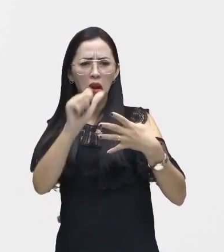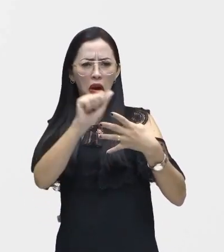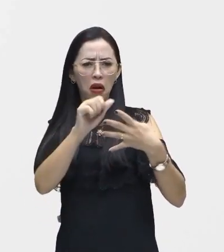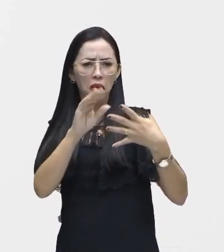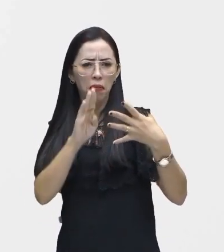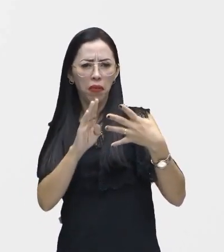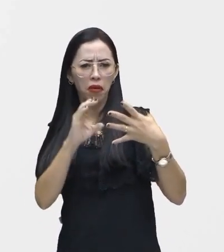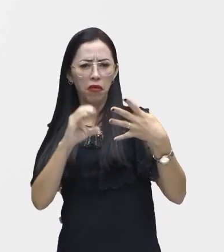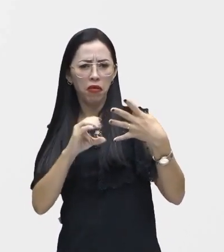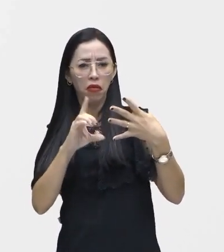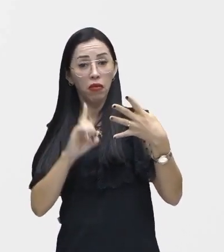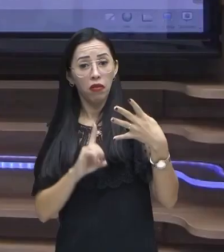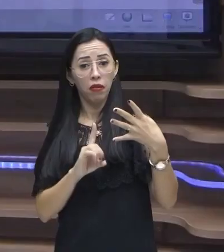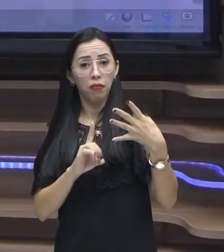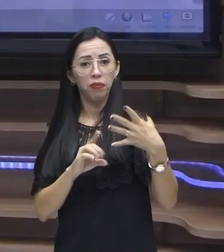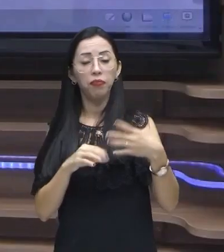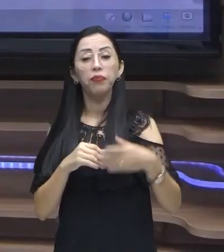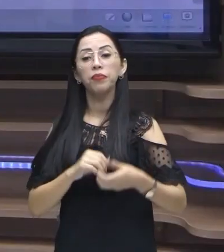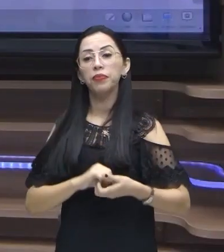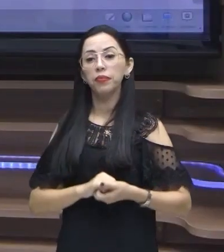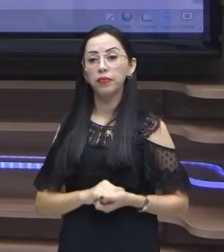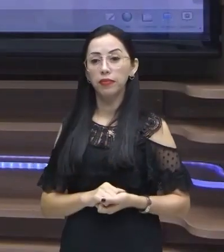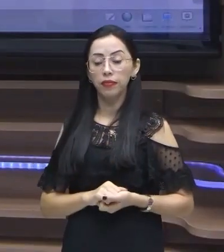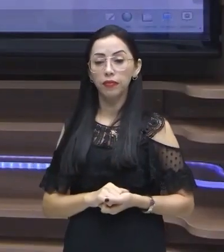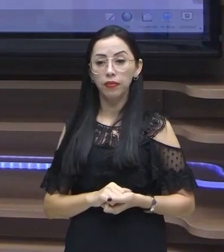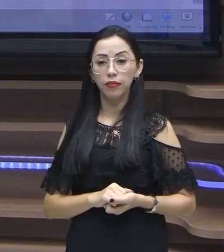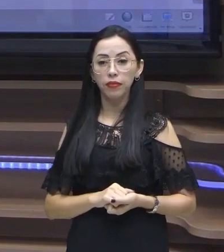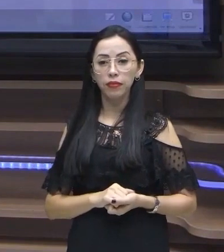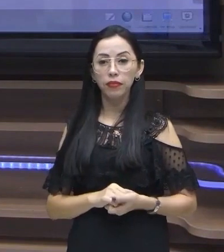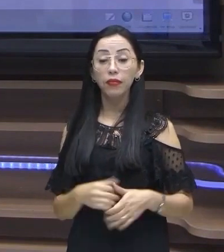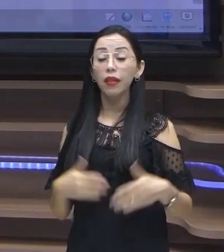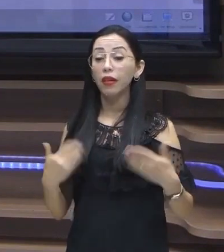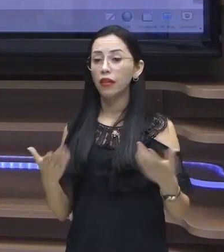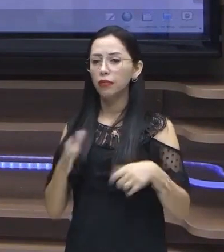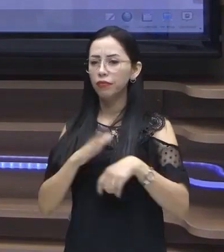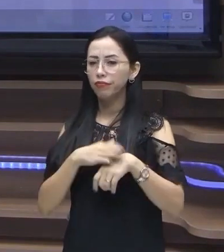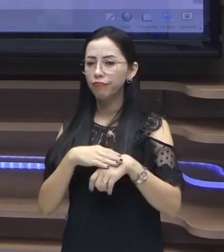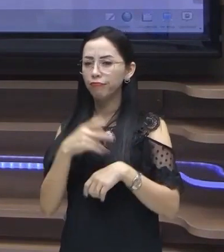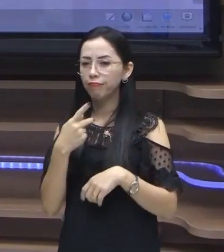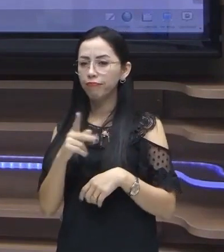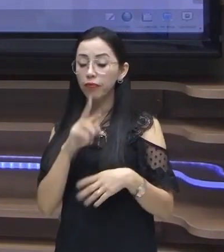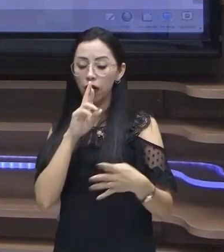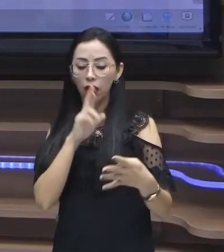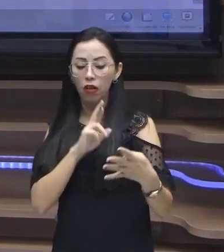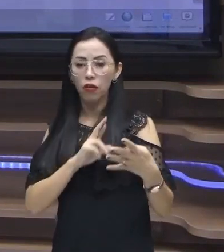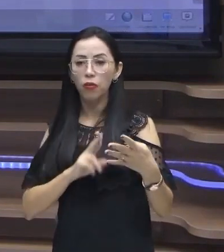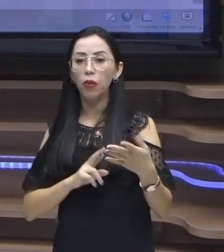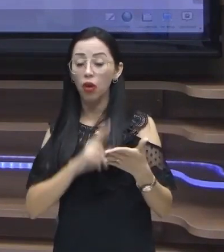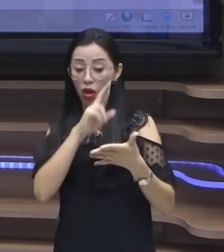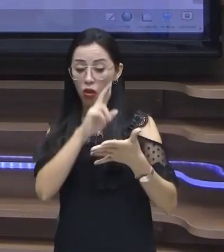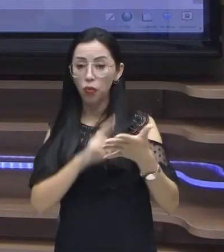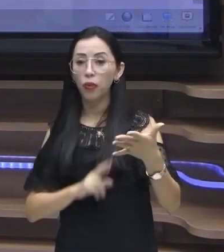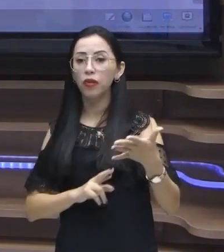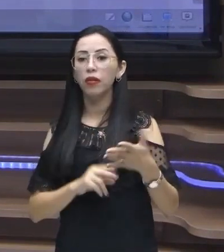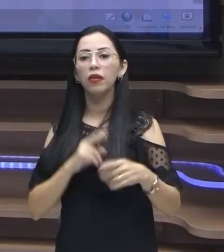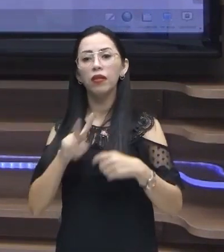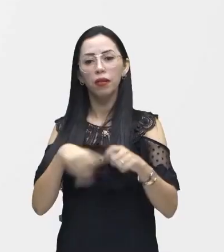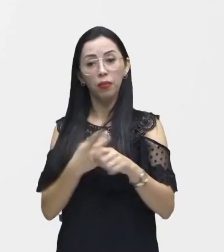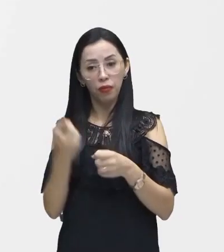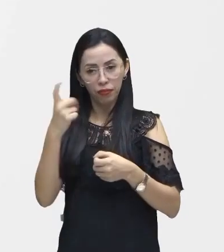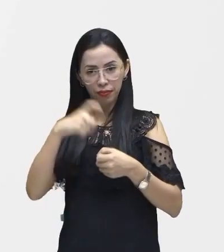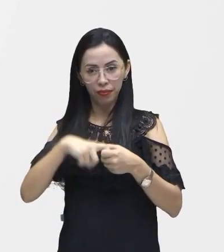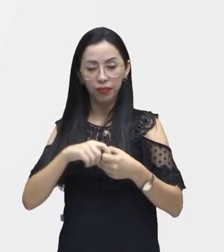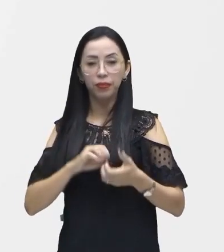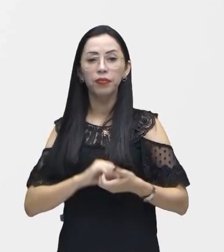D, 9 meses. Aqui comigo. Então, vocês vão resolver o exercitando e daqui a pouco nós voltamos com as resoluções.